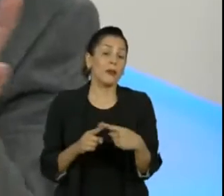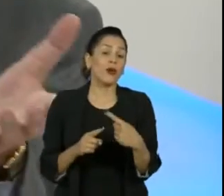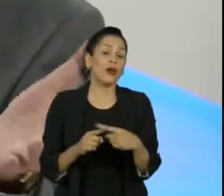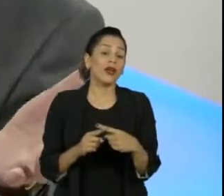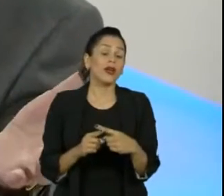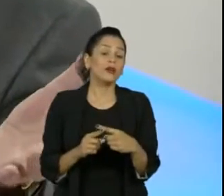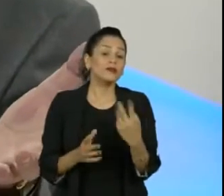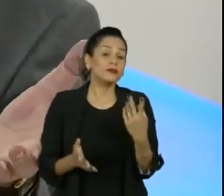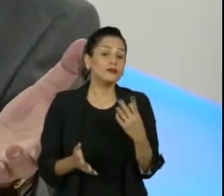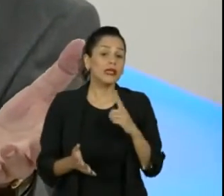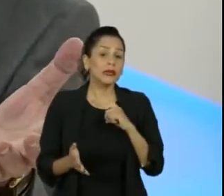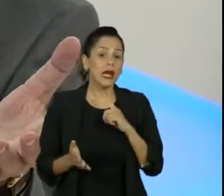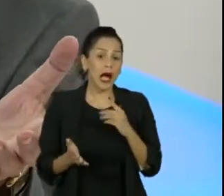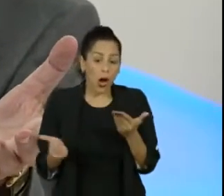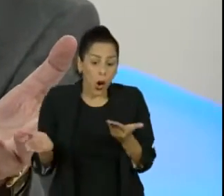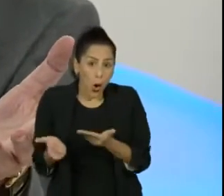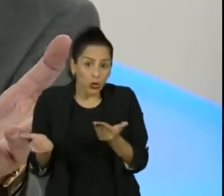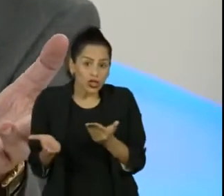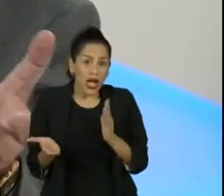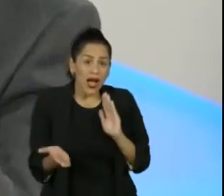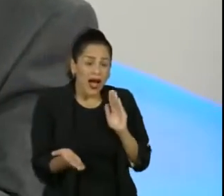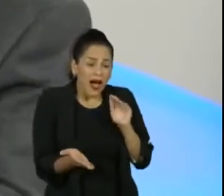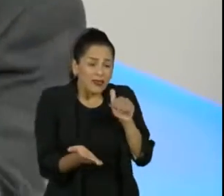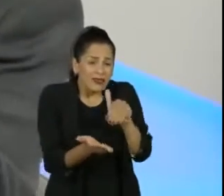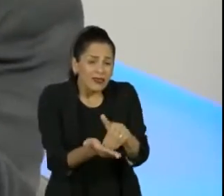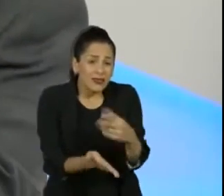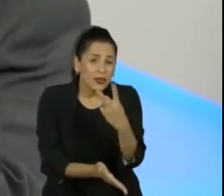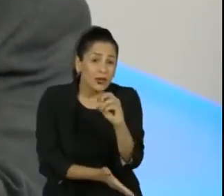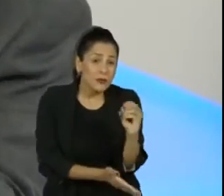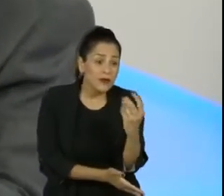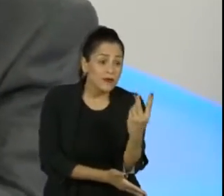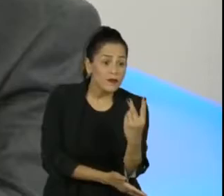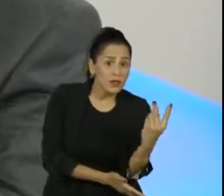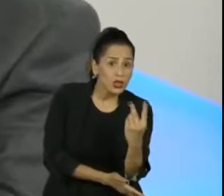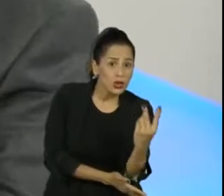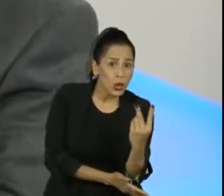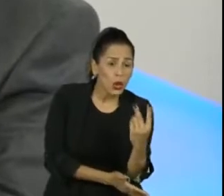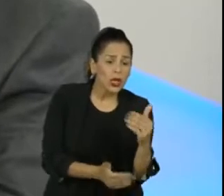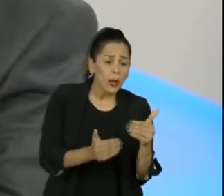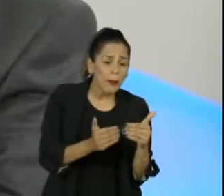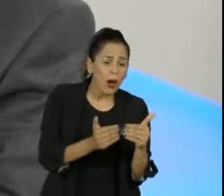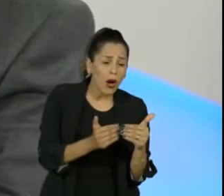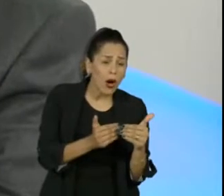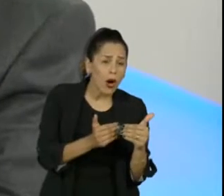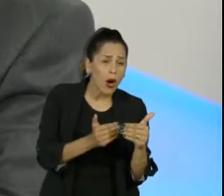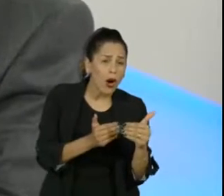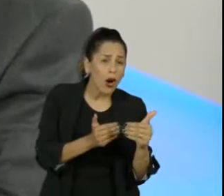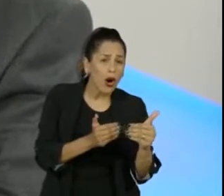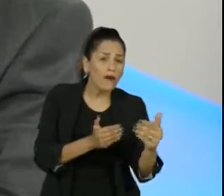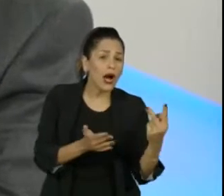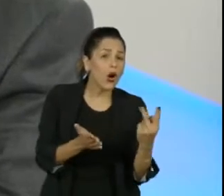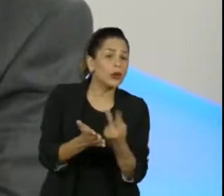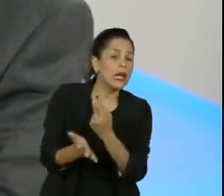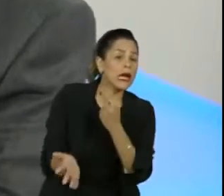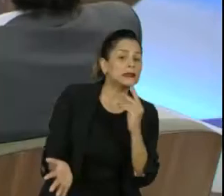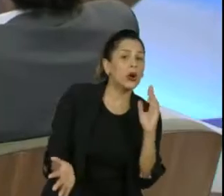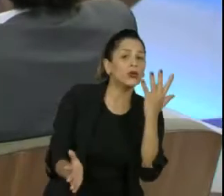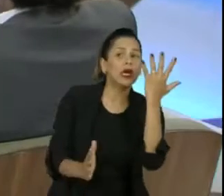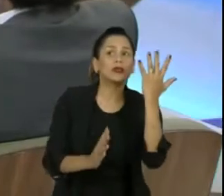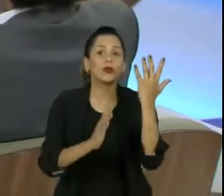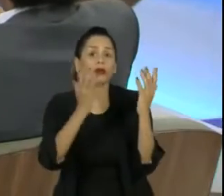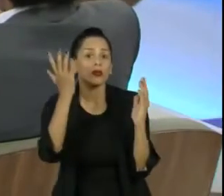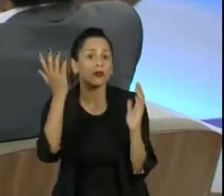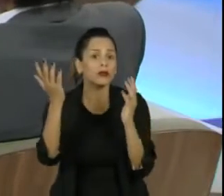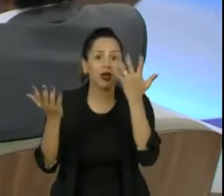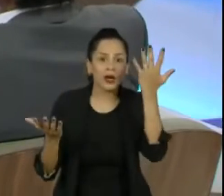daqui a 2022? Quer dizer, os acontecimentos em Brasília são diários. Sim. As